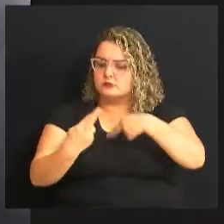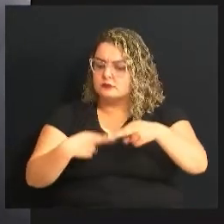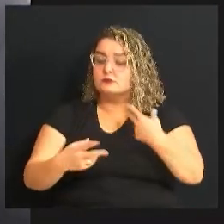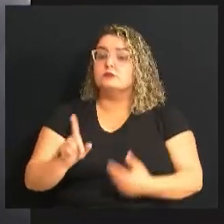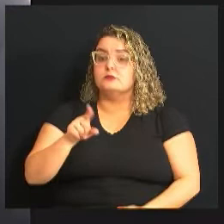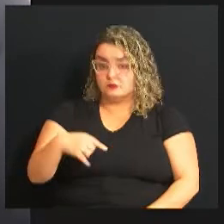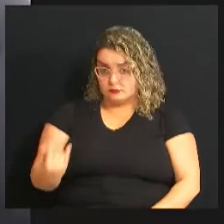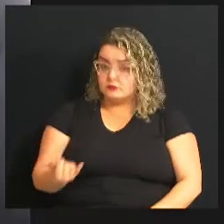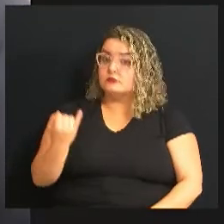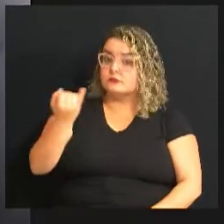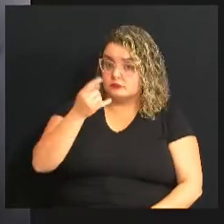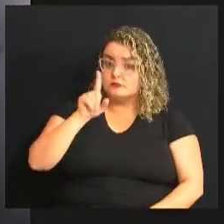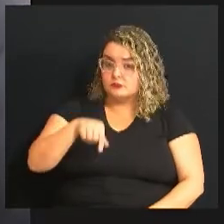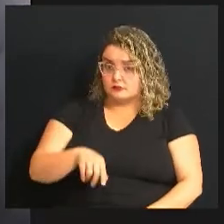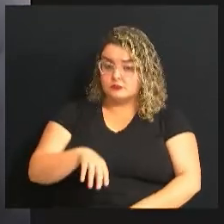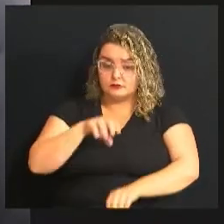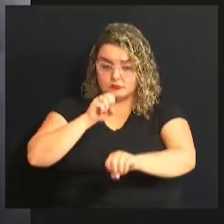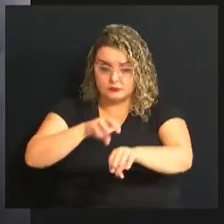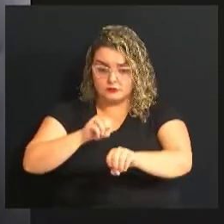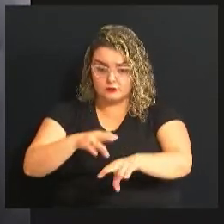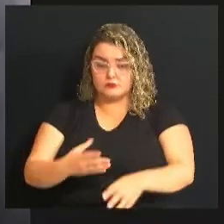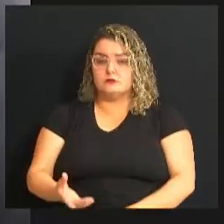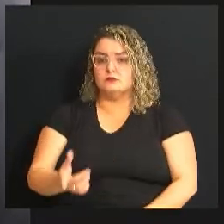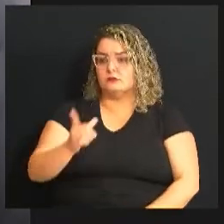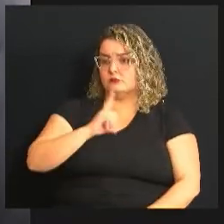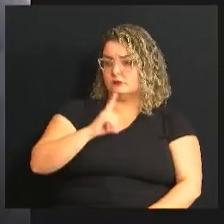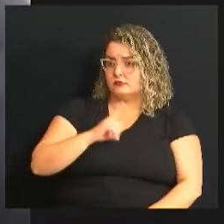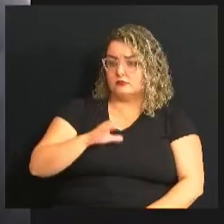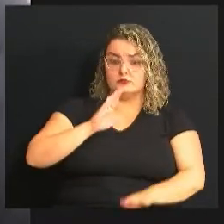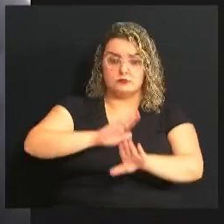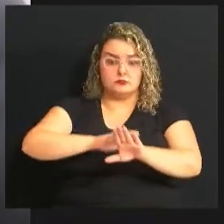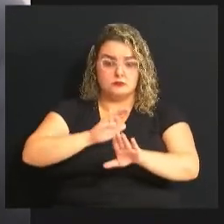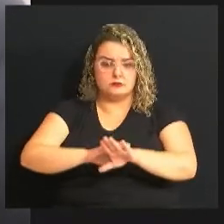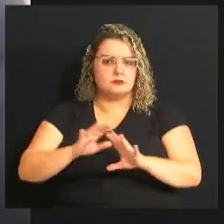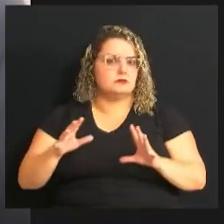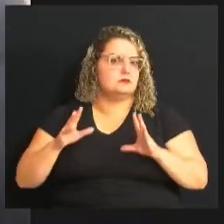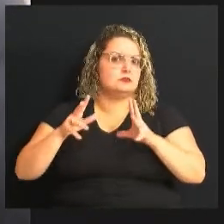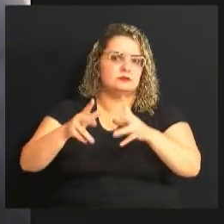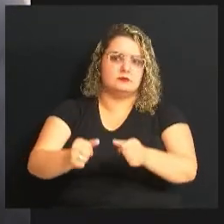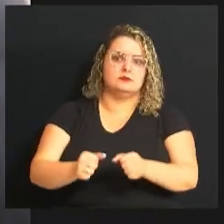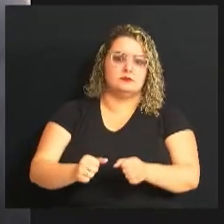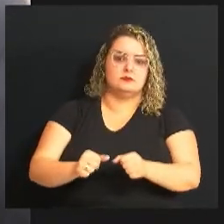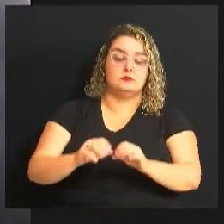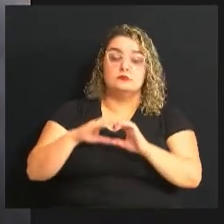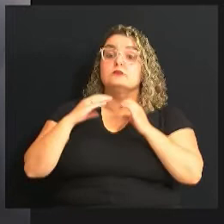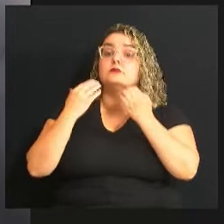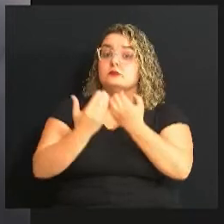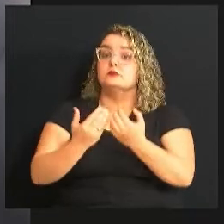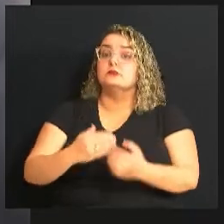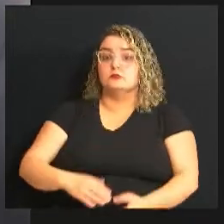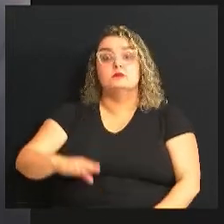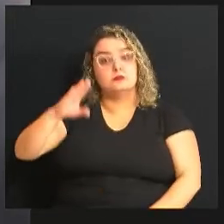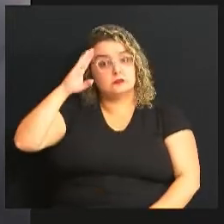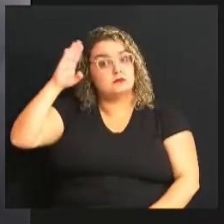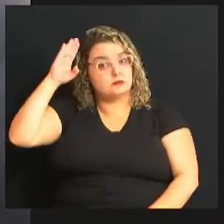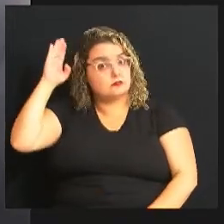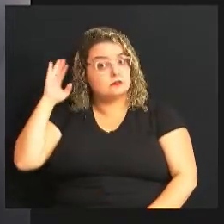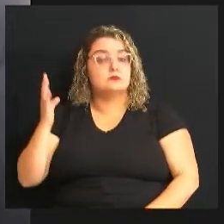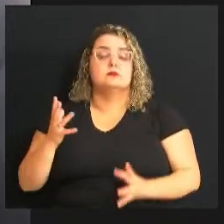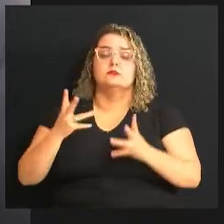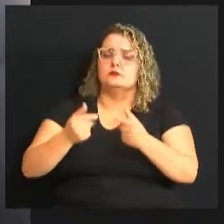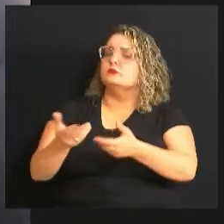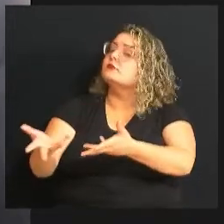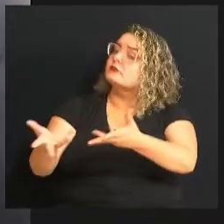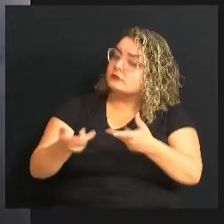que é a relação da educação. Então, tem atividades para toda a comunidade acadêmica e todos estão convidados. Como